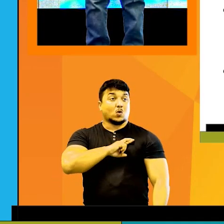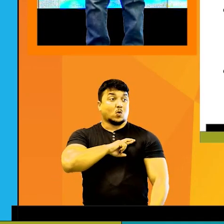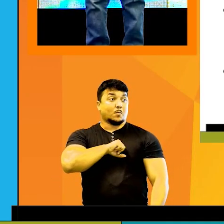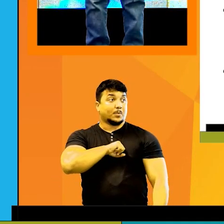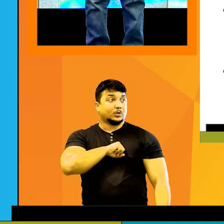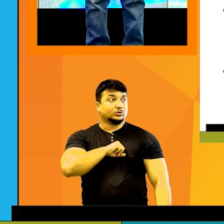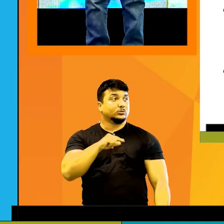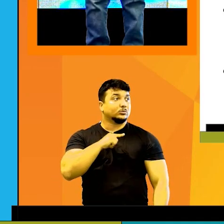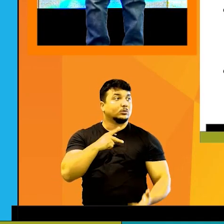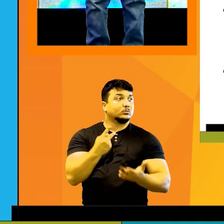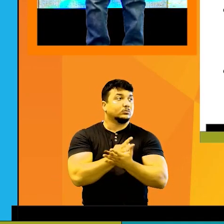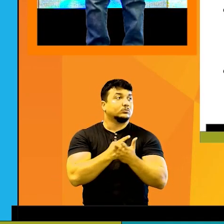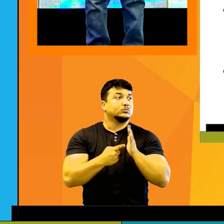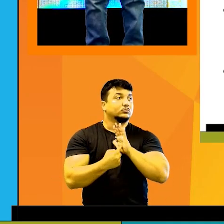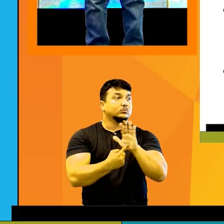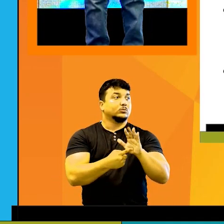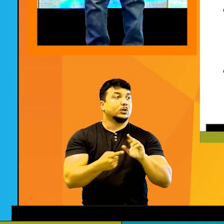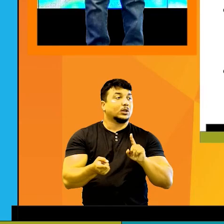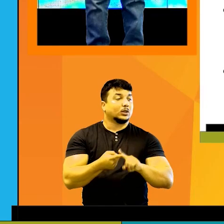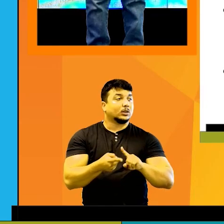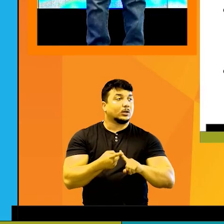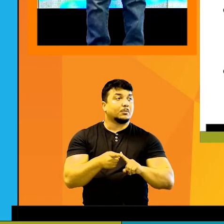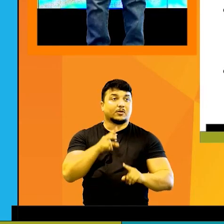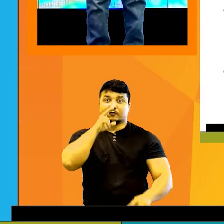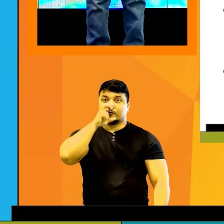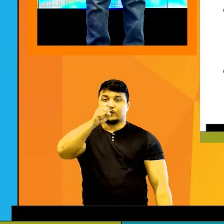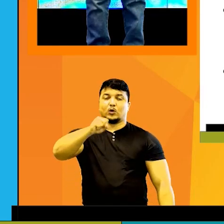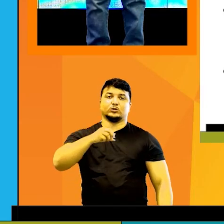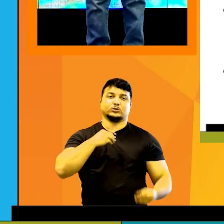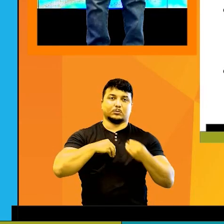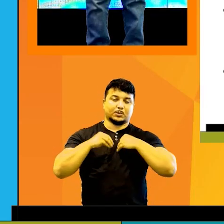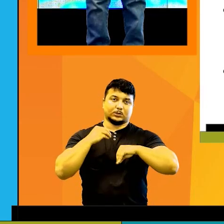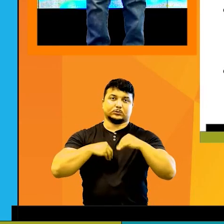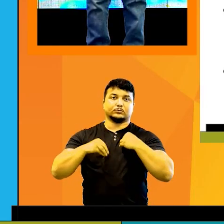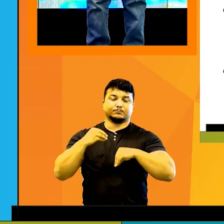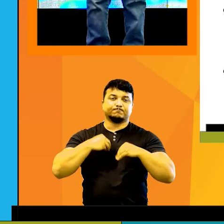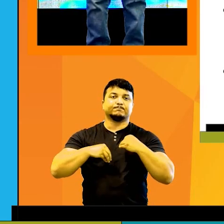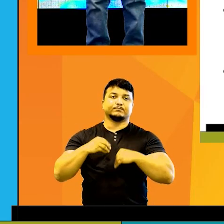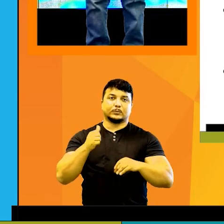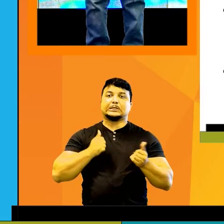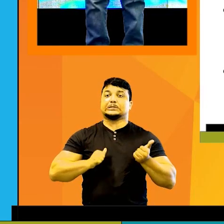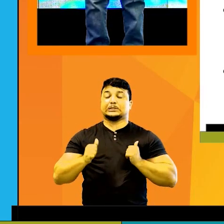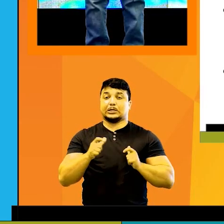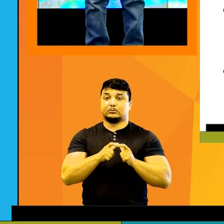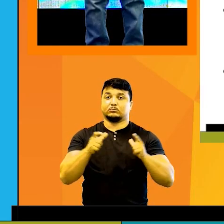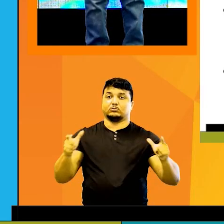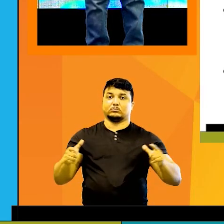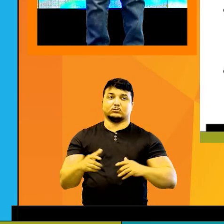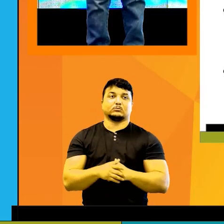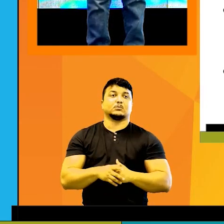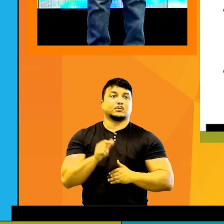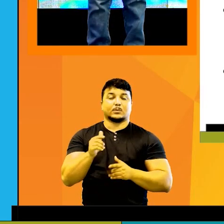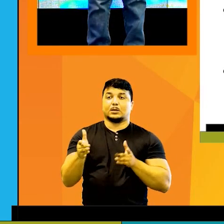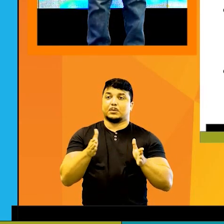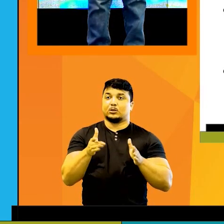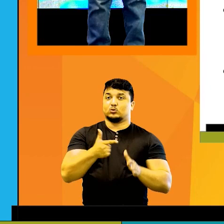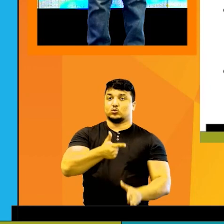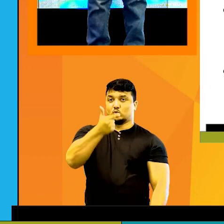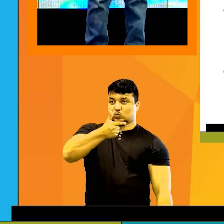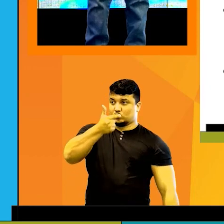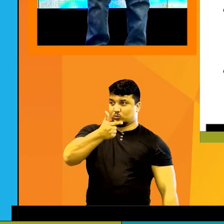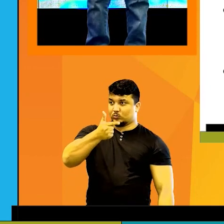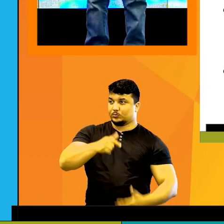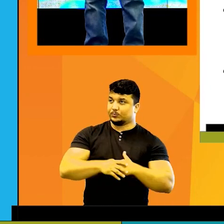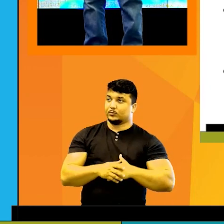romântica, que demonstrou também forte depressão, forte ansiedade. Foi a geração 2, foi a